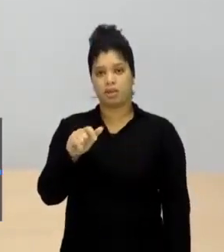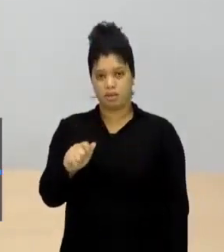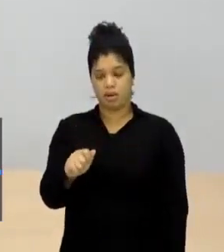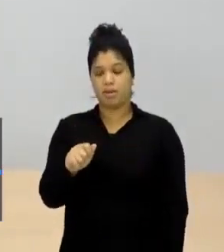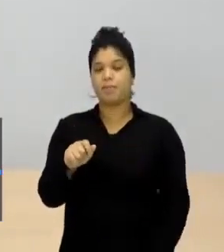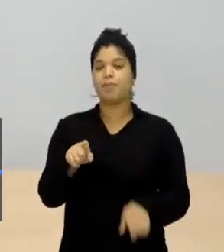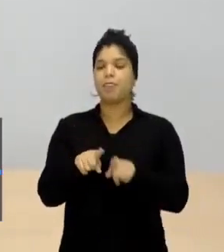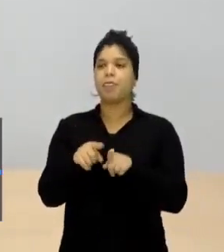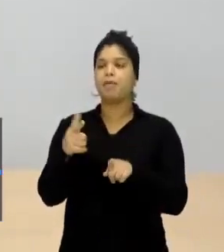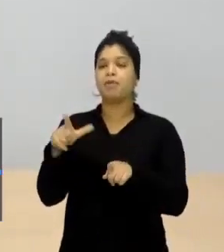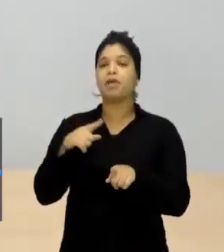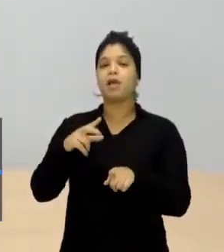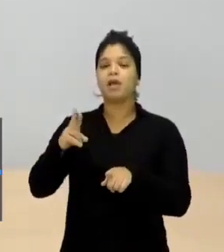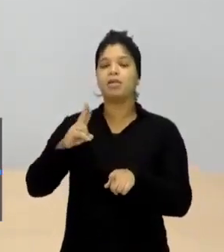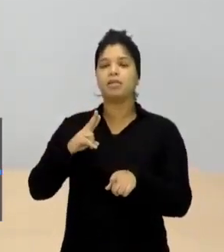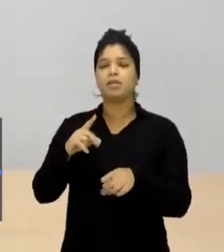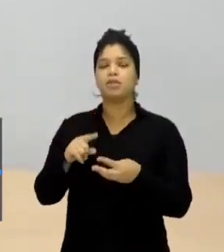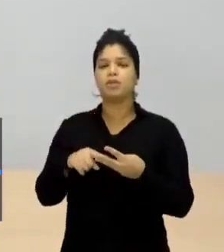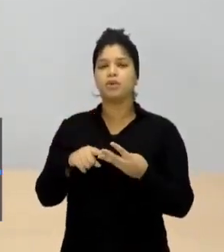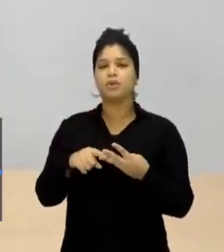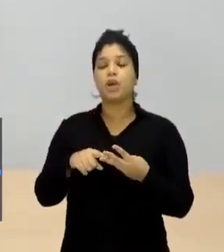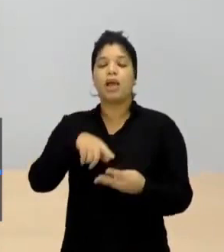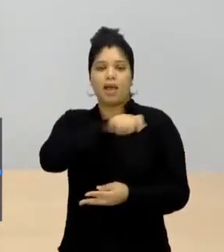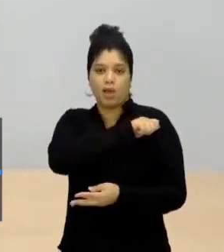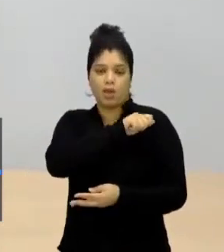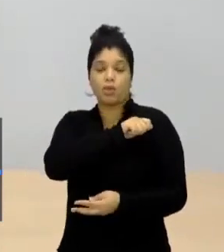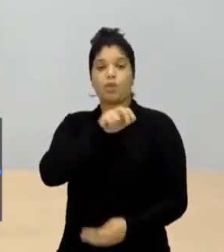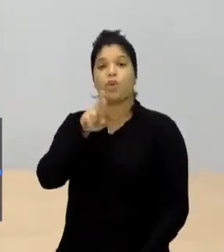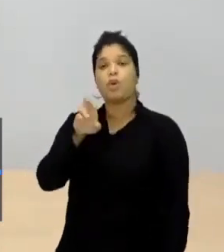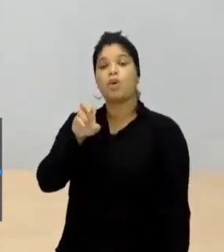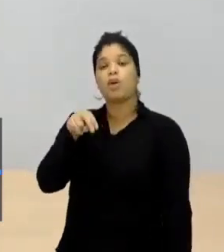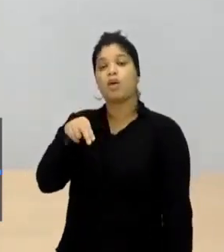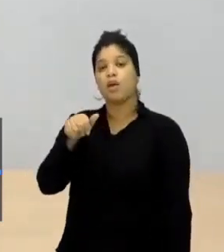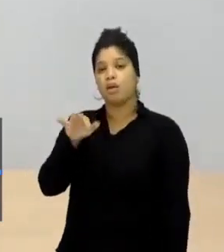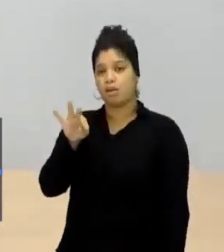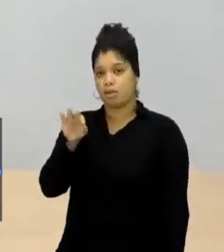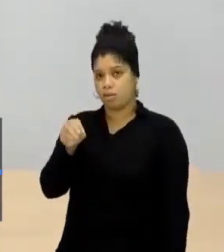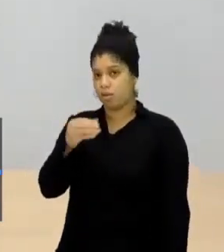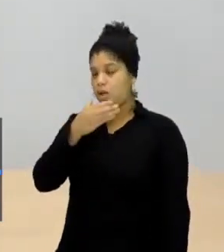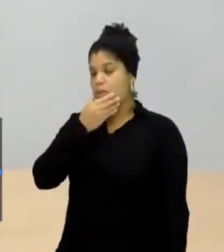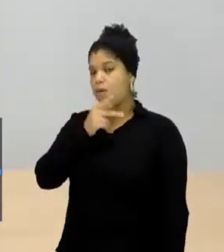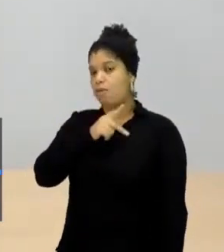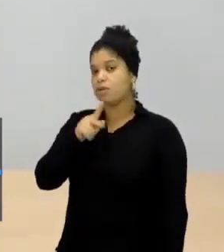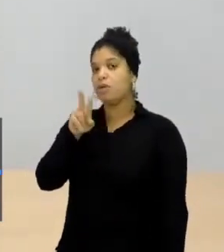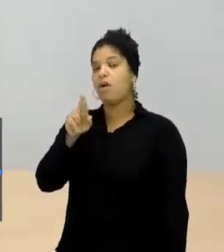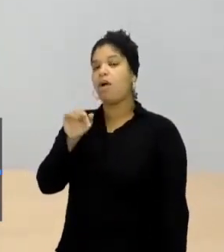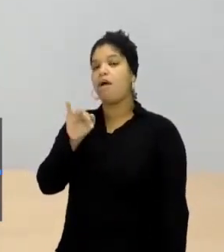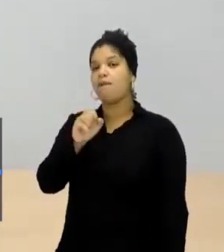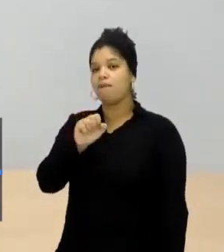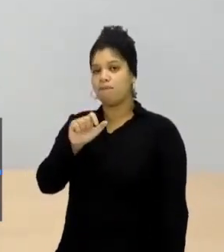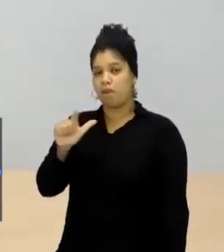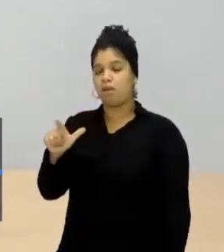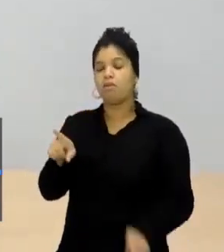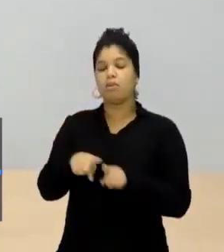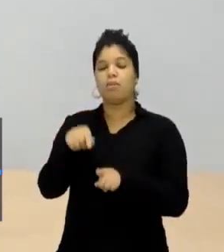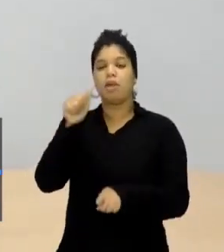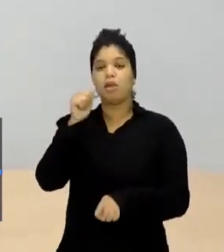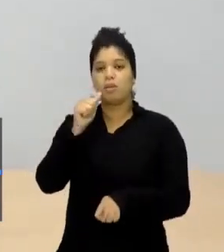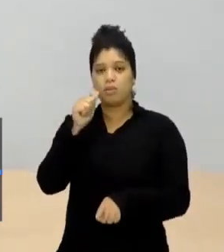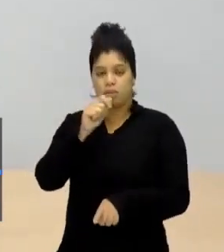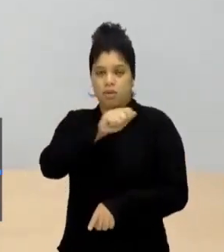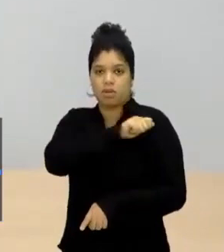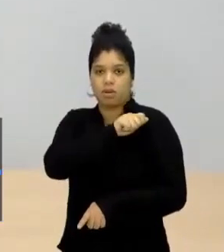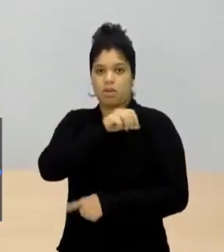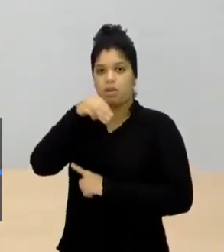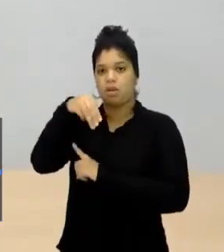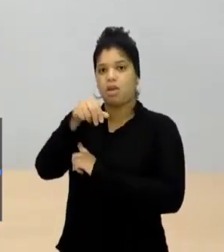Também tivemos a resposta do aluno Renato, do professor Rafael, e da aluna Maria Fernanda, da